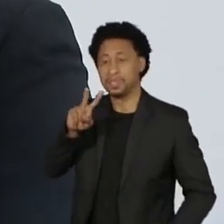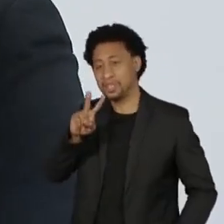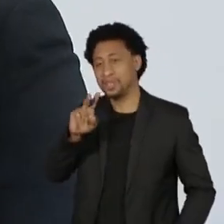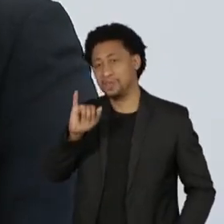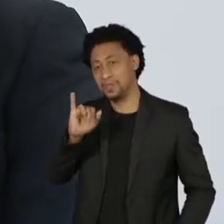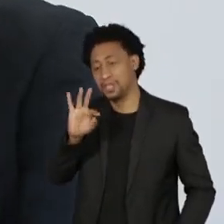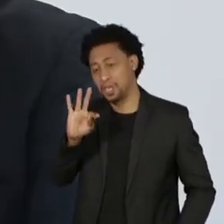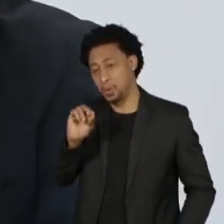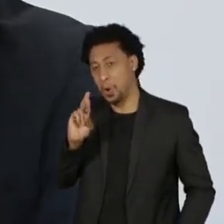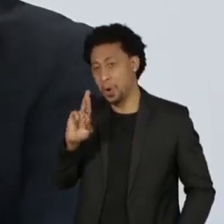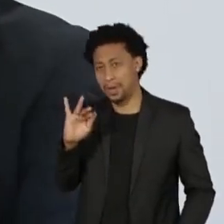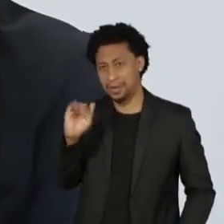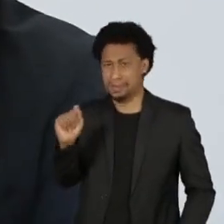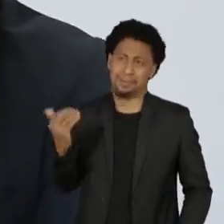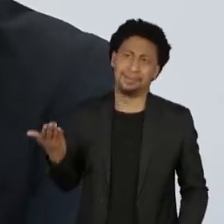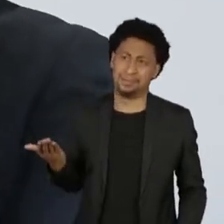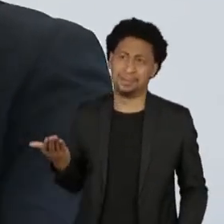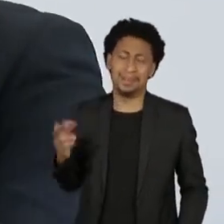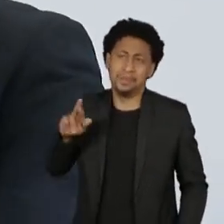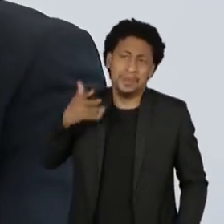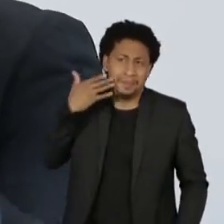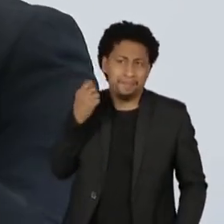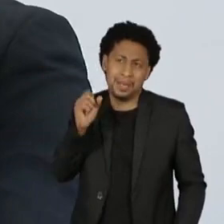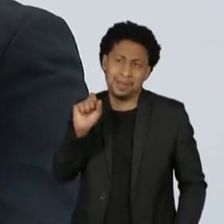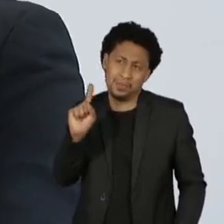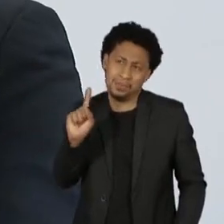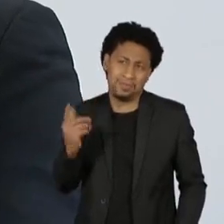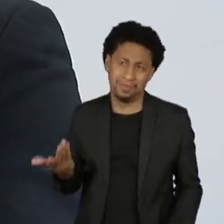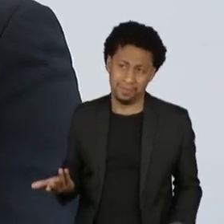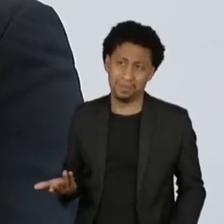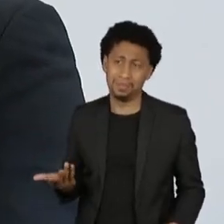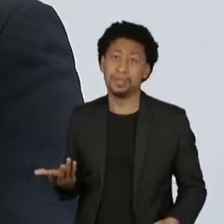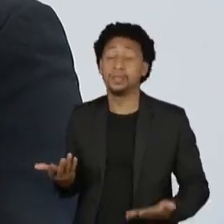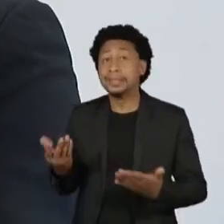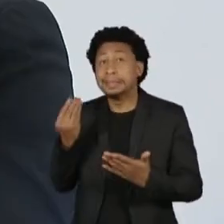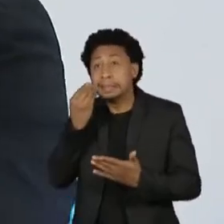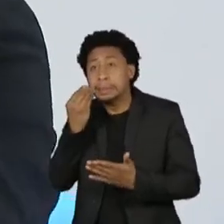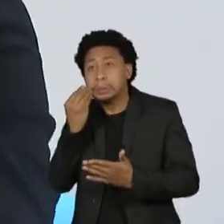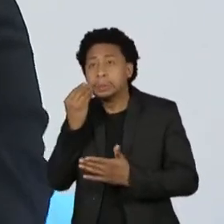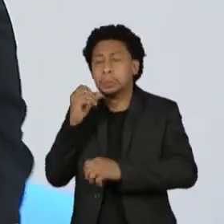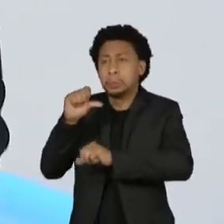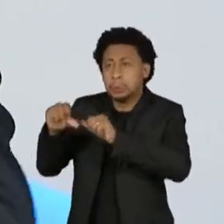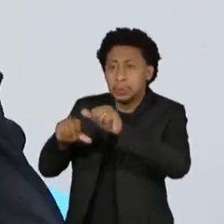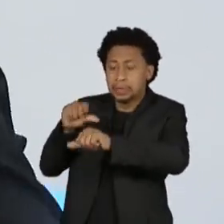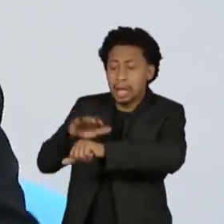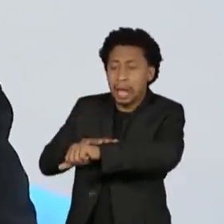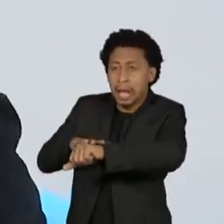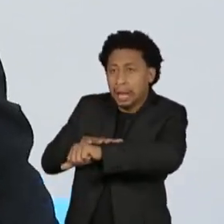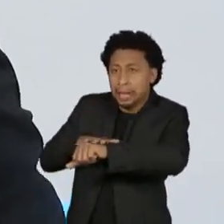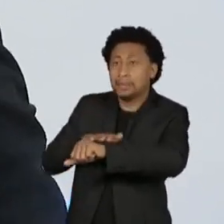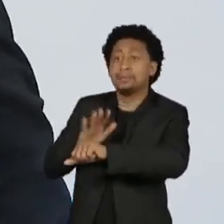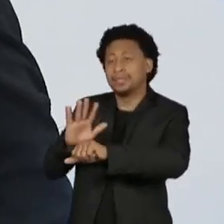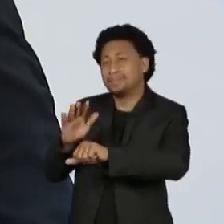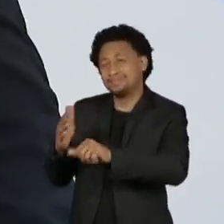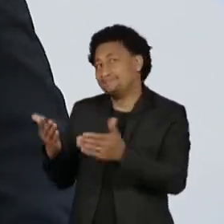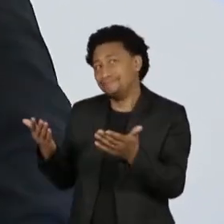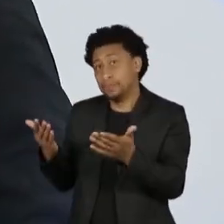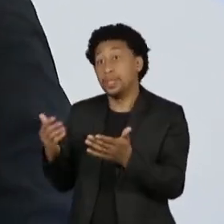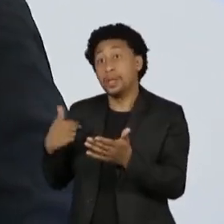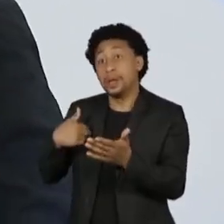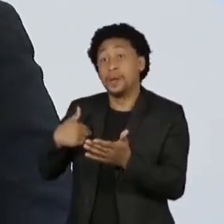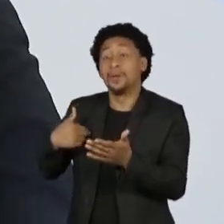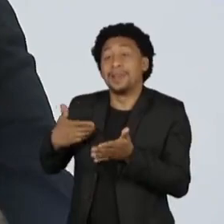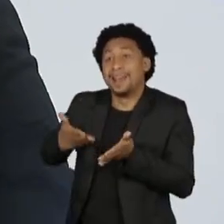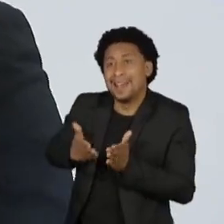por mais que ele tivesse a origem eu tenho como certeza não porque eu nasci alguns meses da morte dele mas